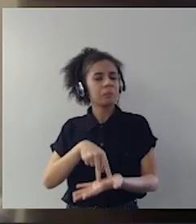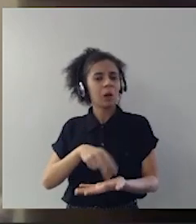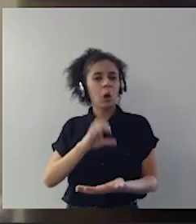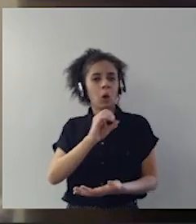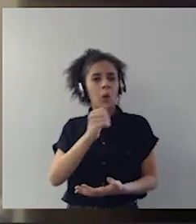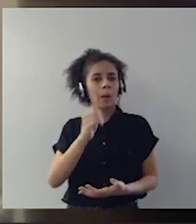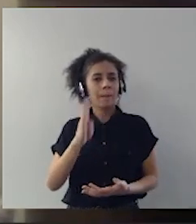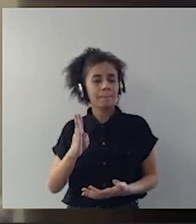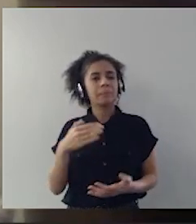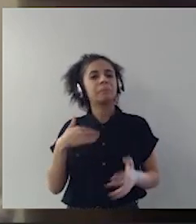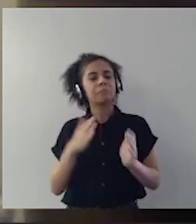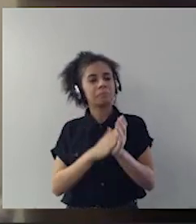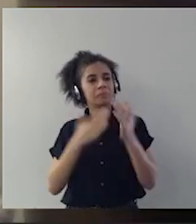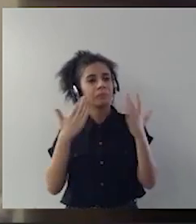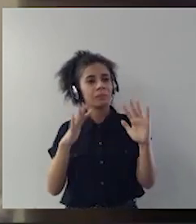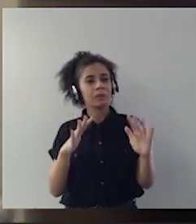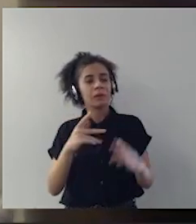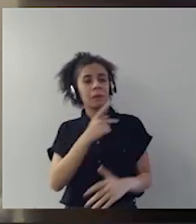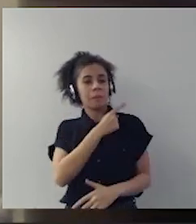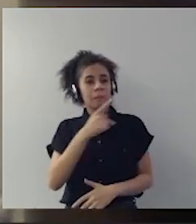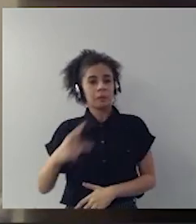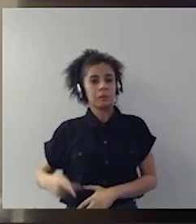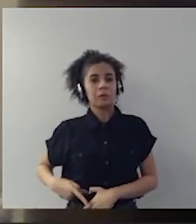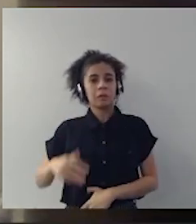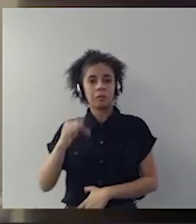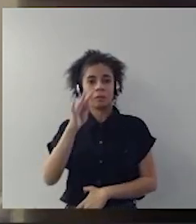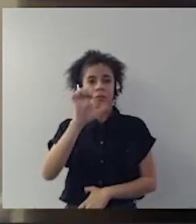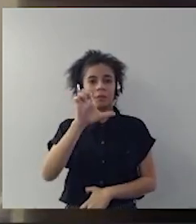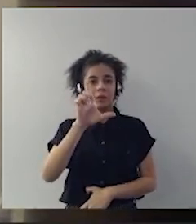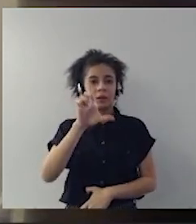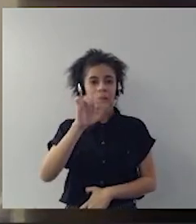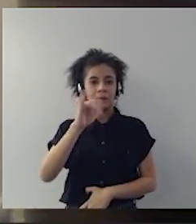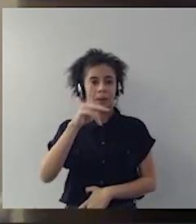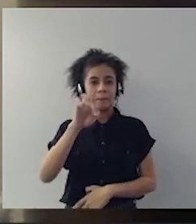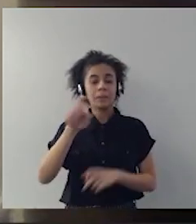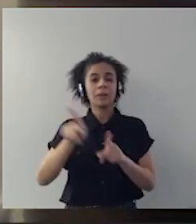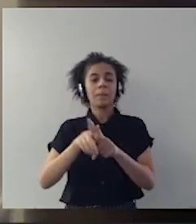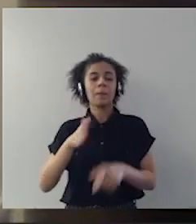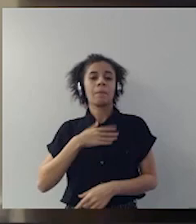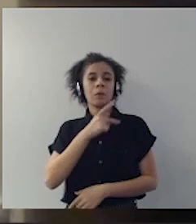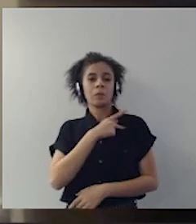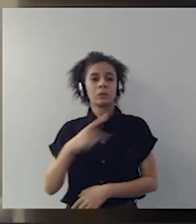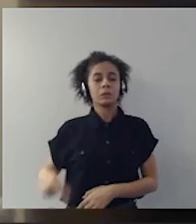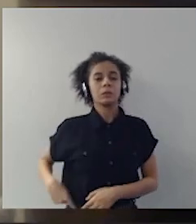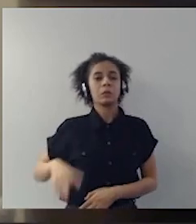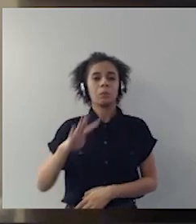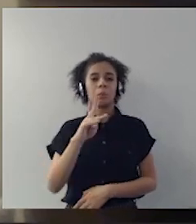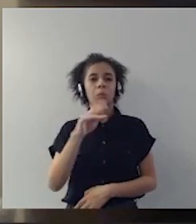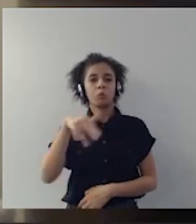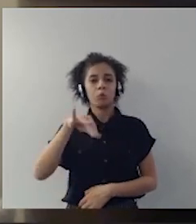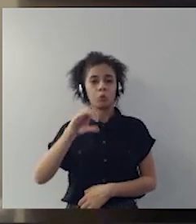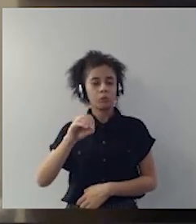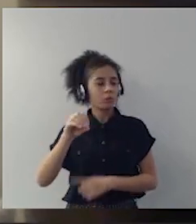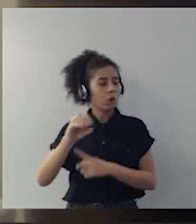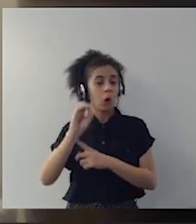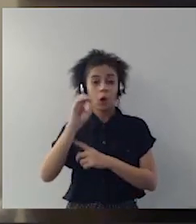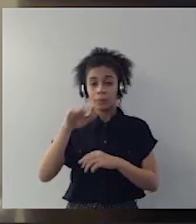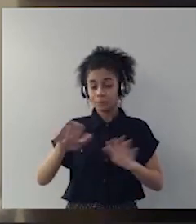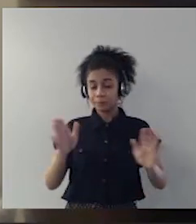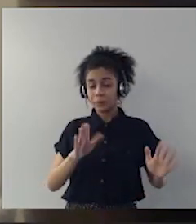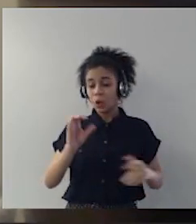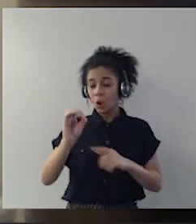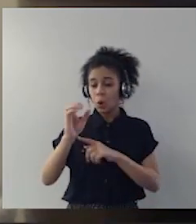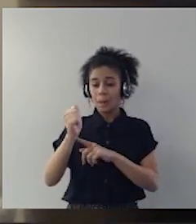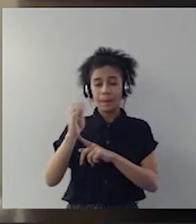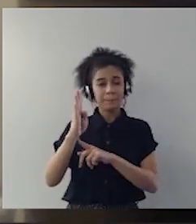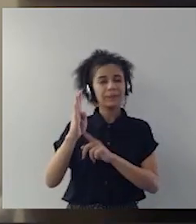parabenizo o nosso presidente Felipe Santa Cruz e o meu presidente Bruno Batista. A OAB teve uma função extremamente notória